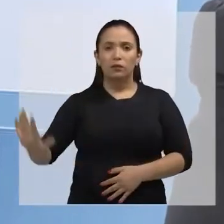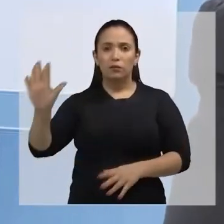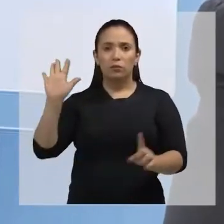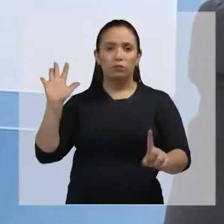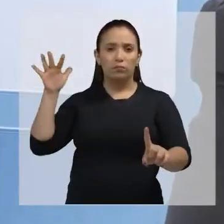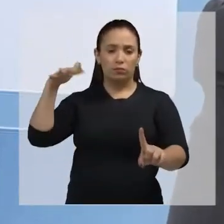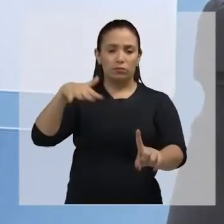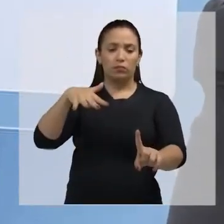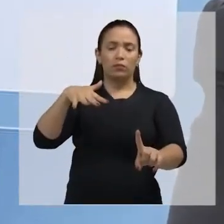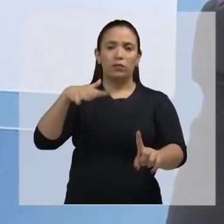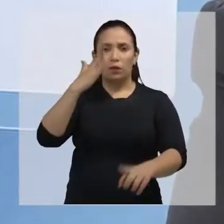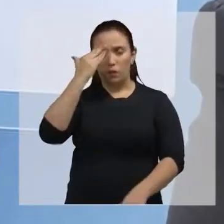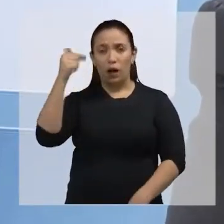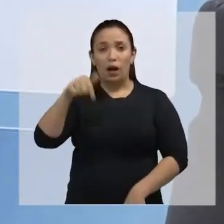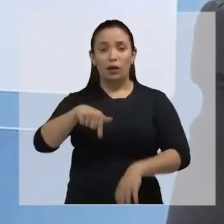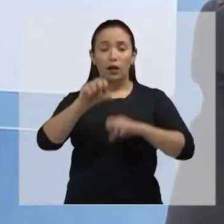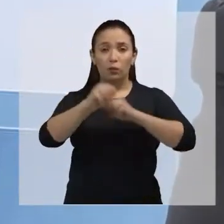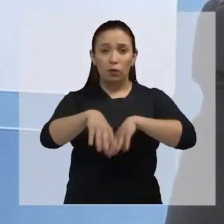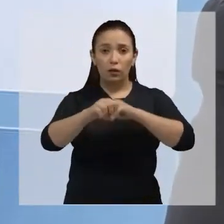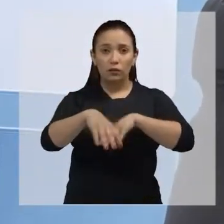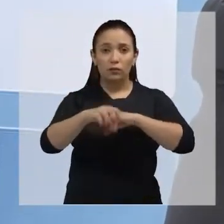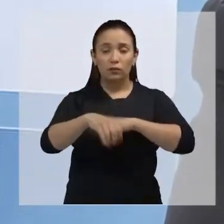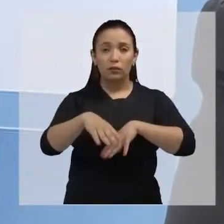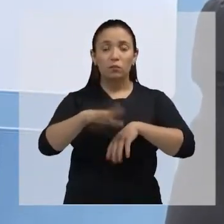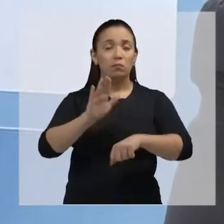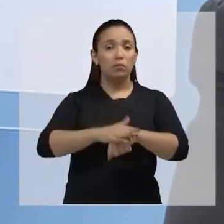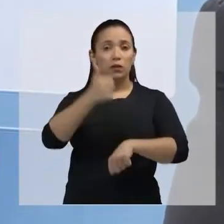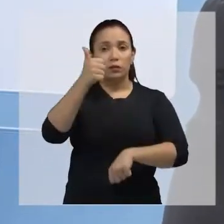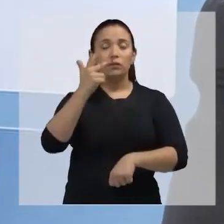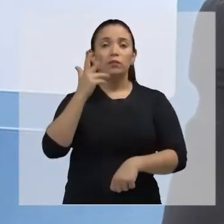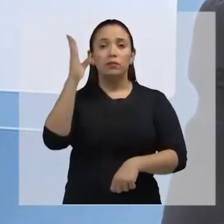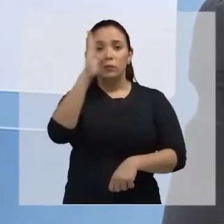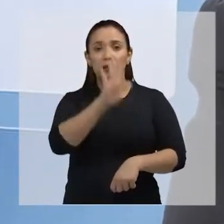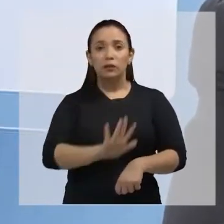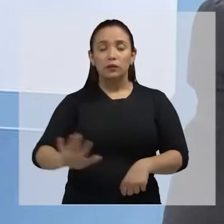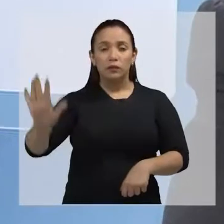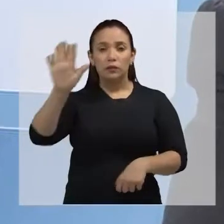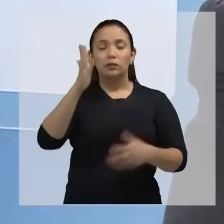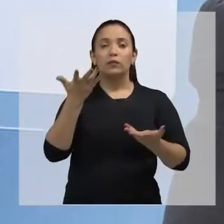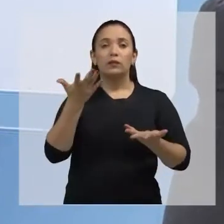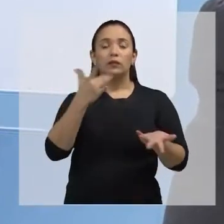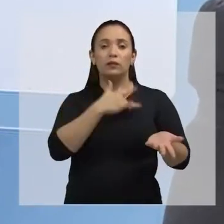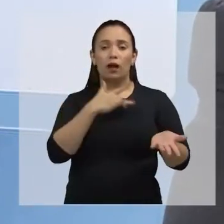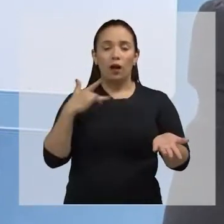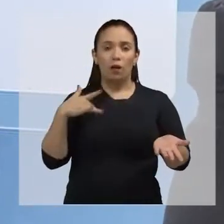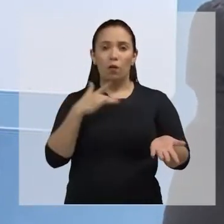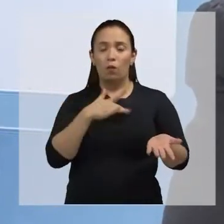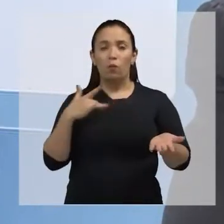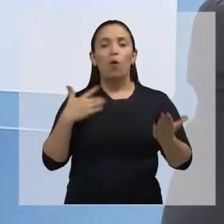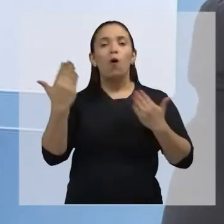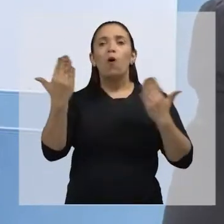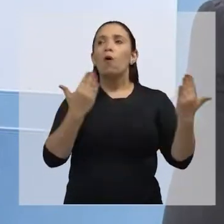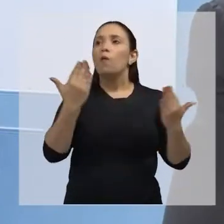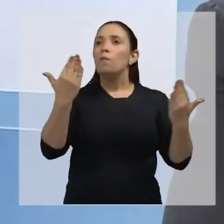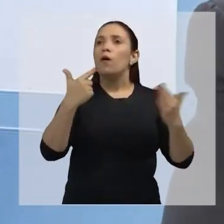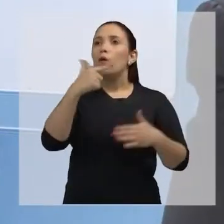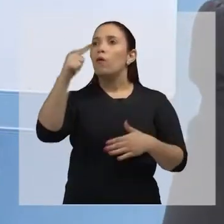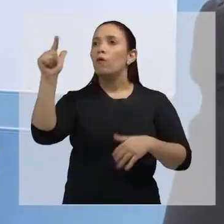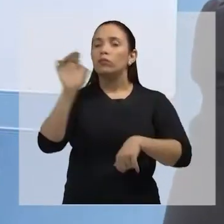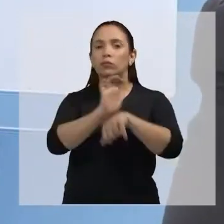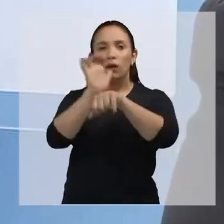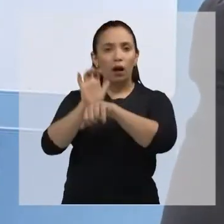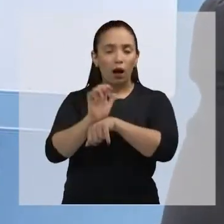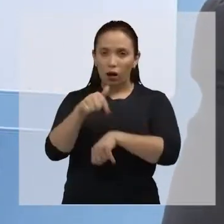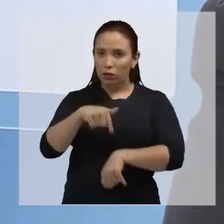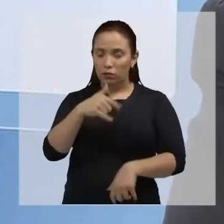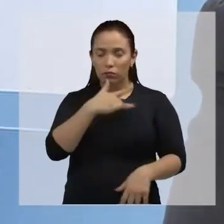mundo. A educação do Ceará é exemplo para o Brasil. A saúde do Ceará, apesar de toda a dificuldade, se comparado com as outras, é um exemplo para o